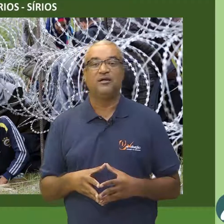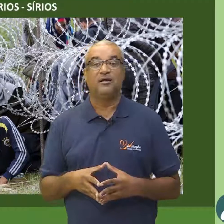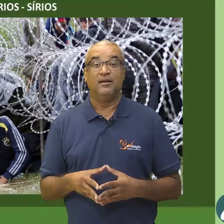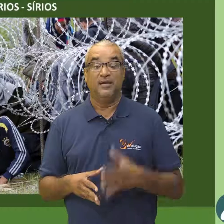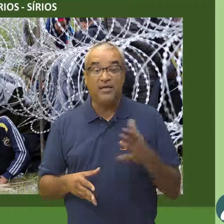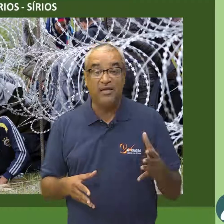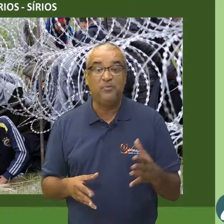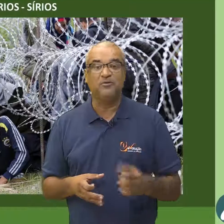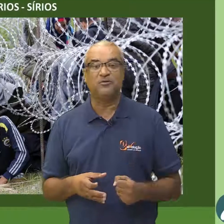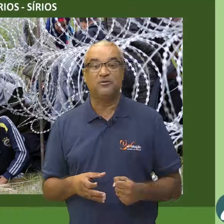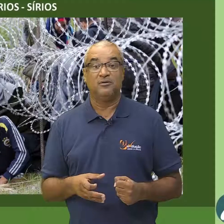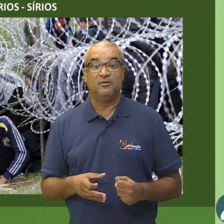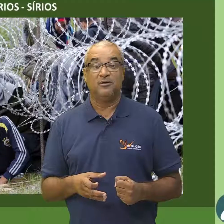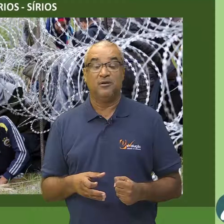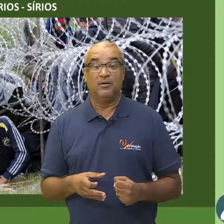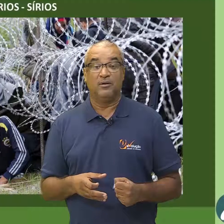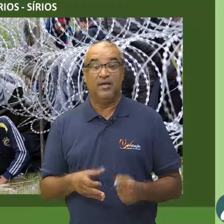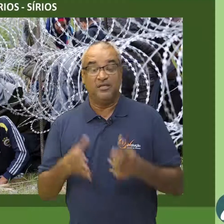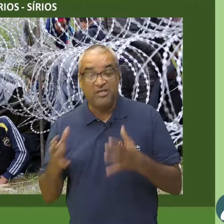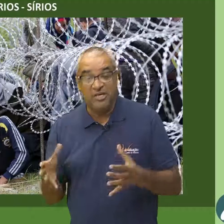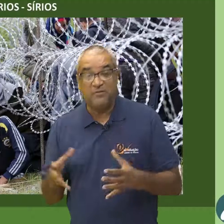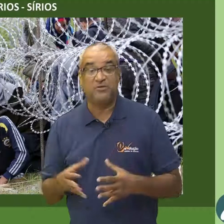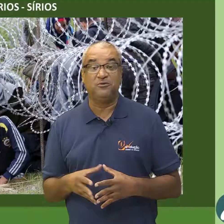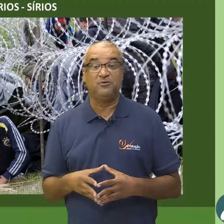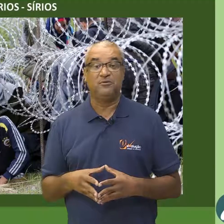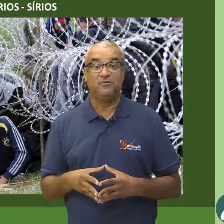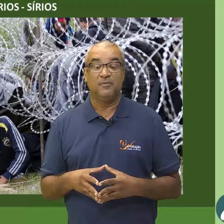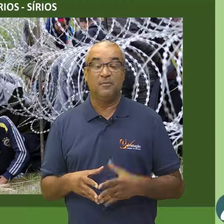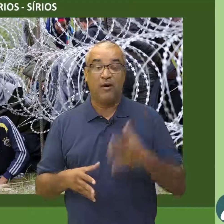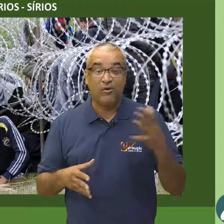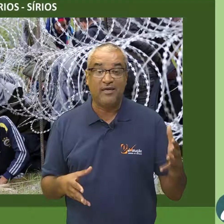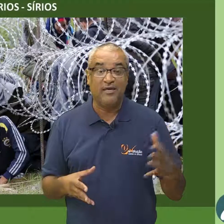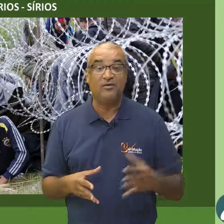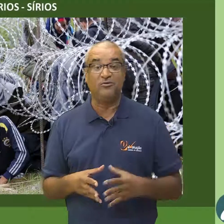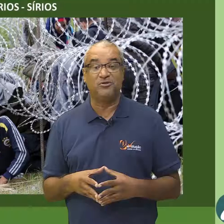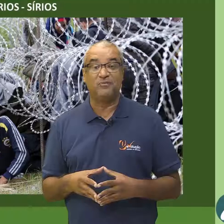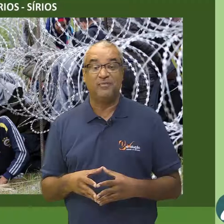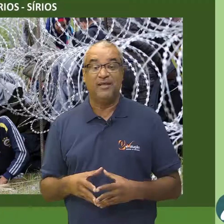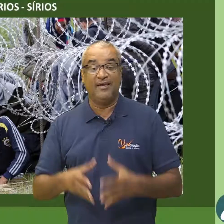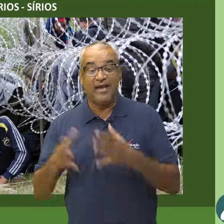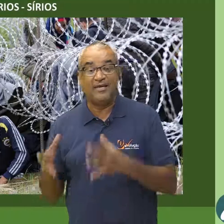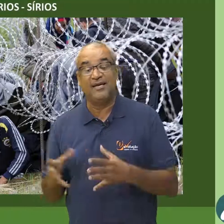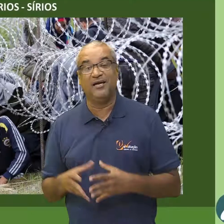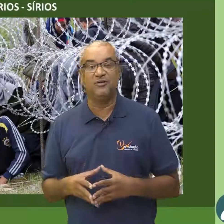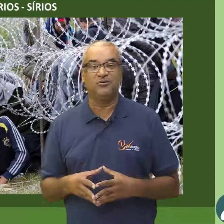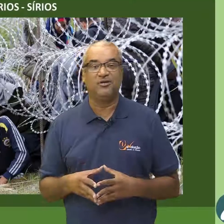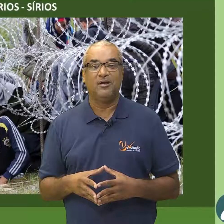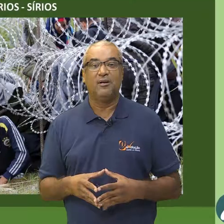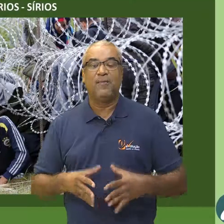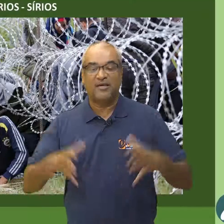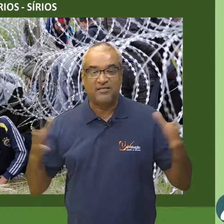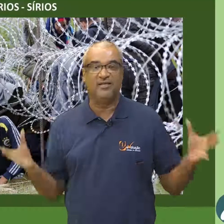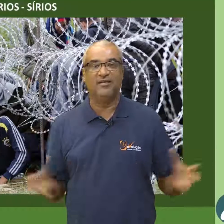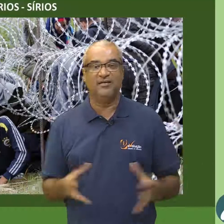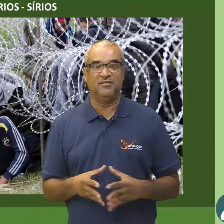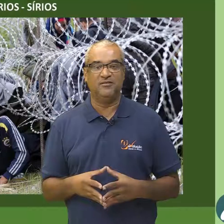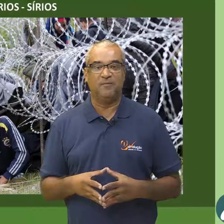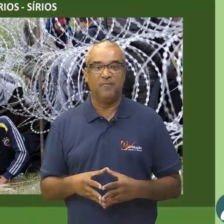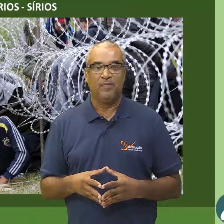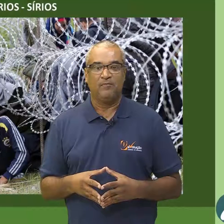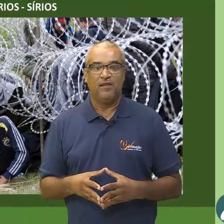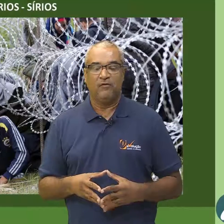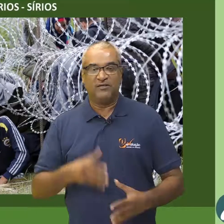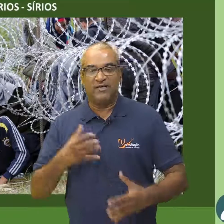afegãos, líbios, egípcios, marroquinos, iraquianos,